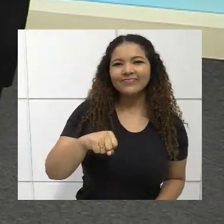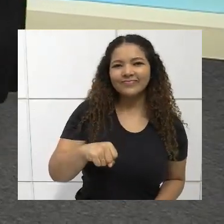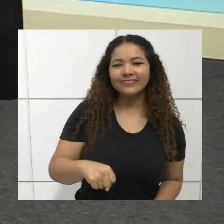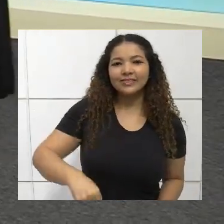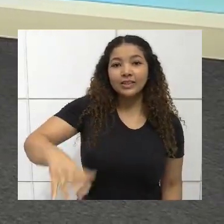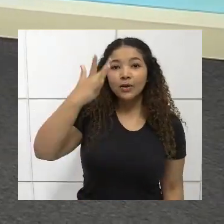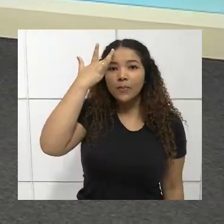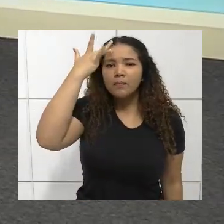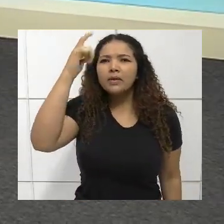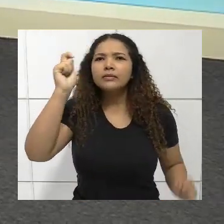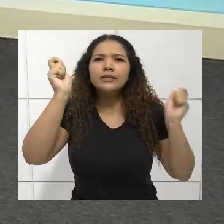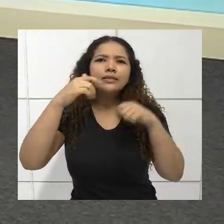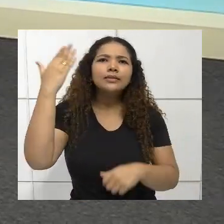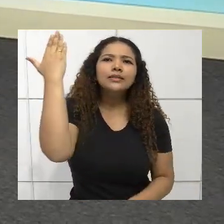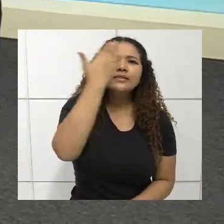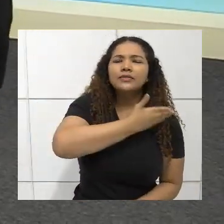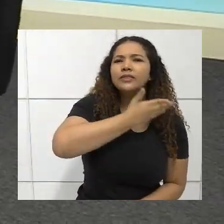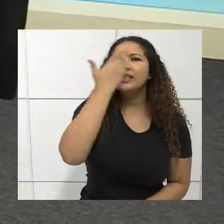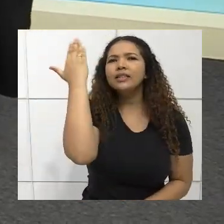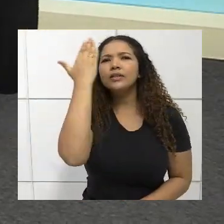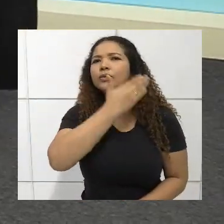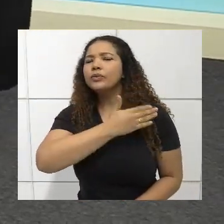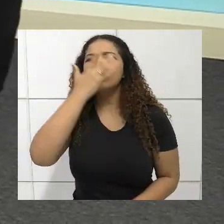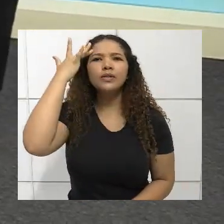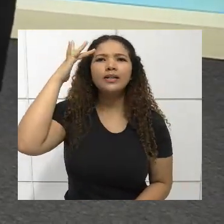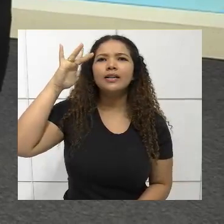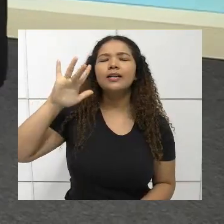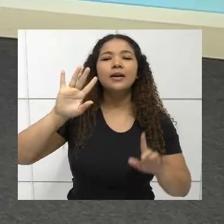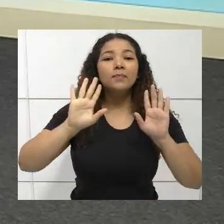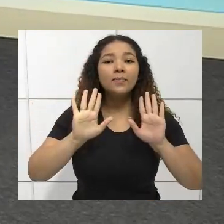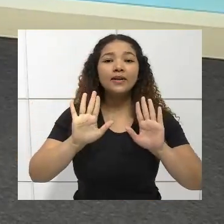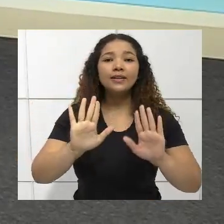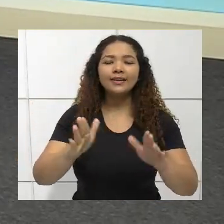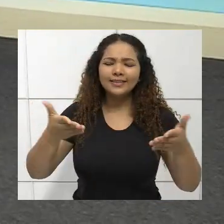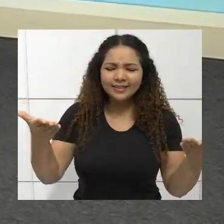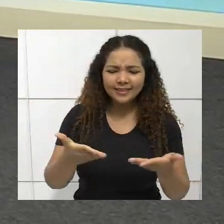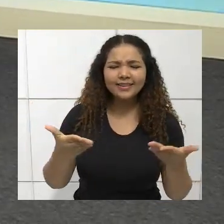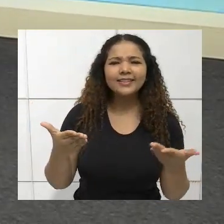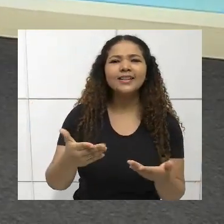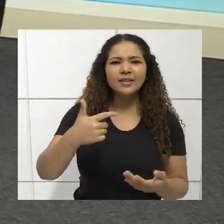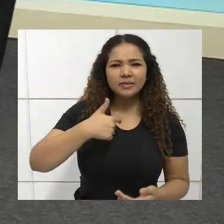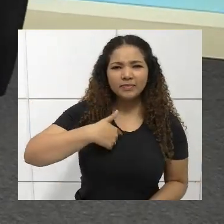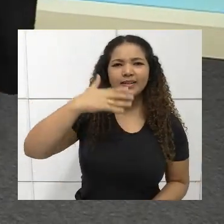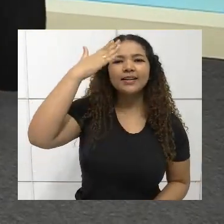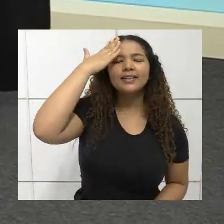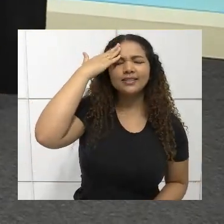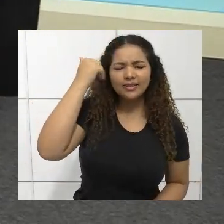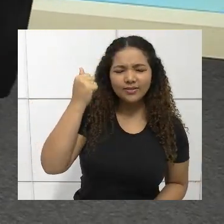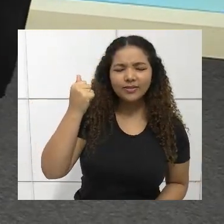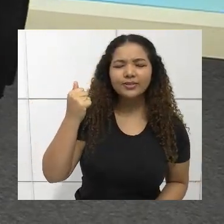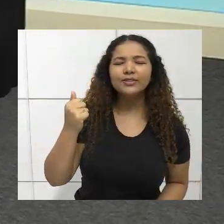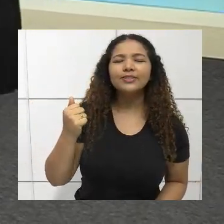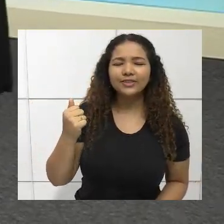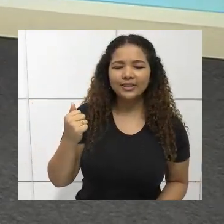estratégia. Posso não ver o amanhã,